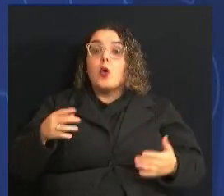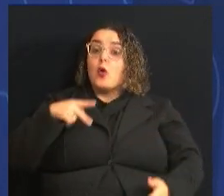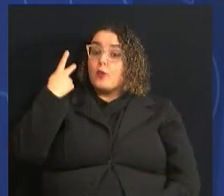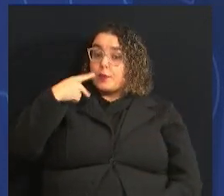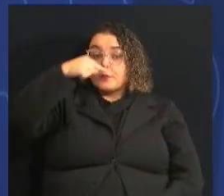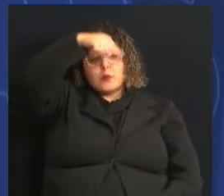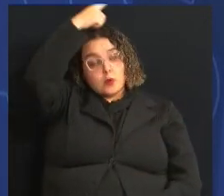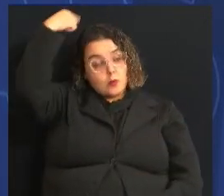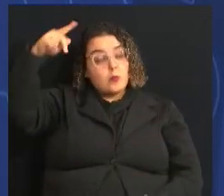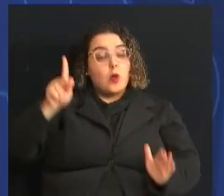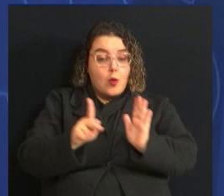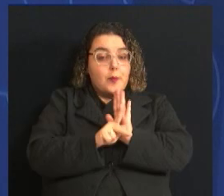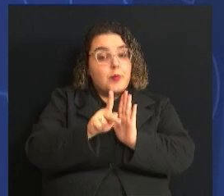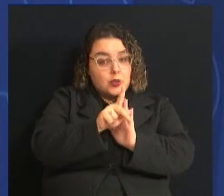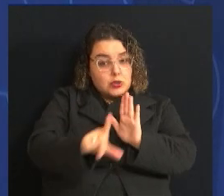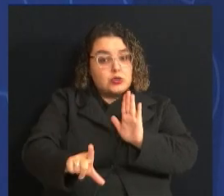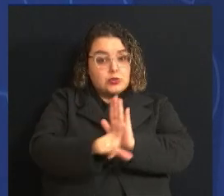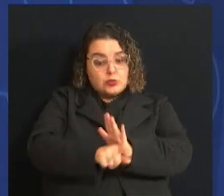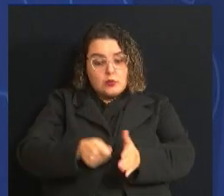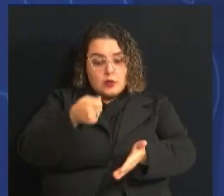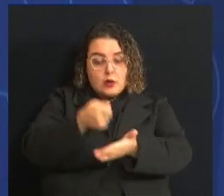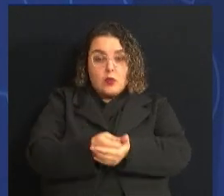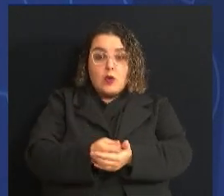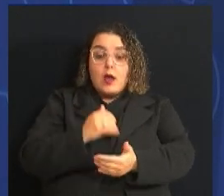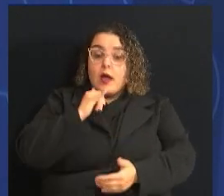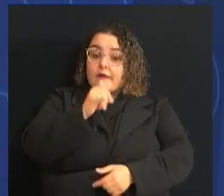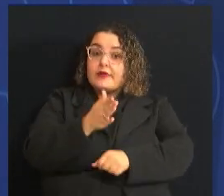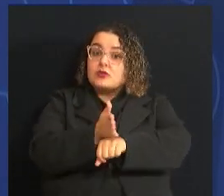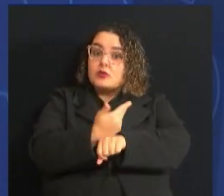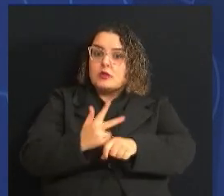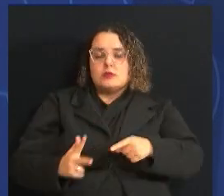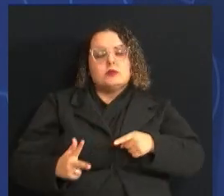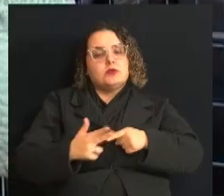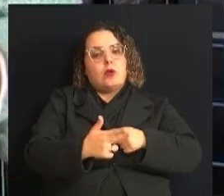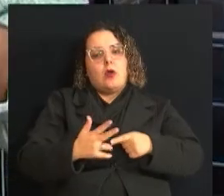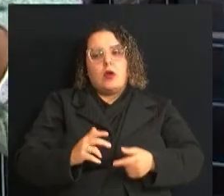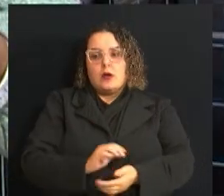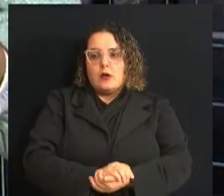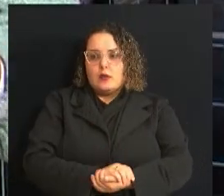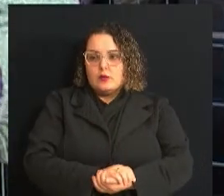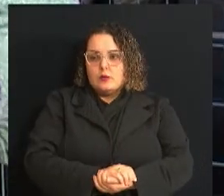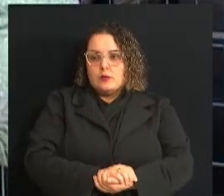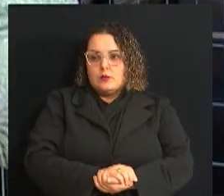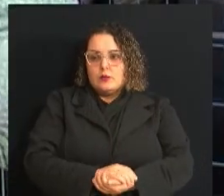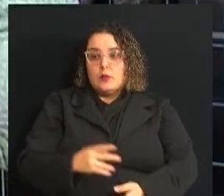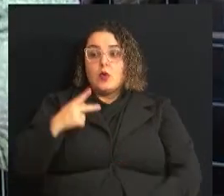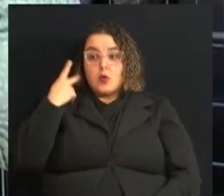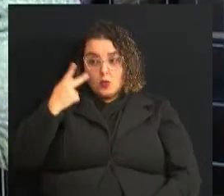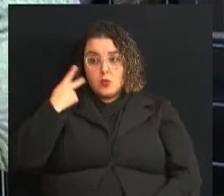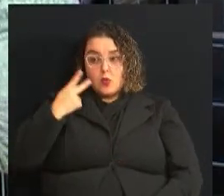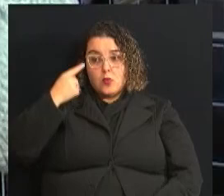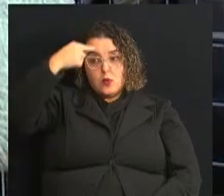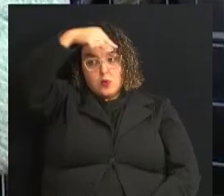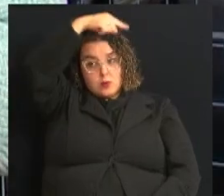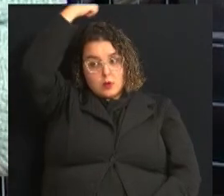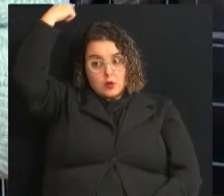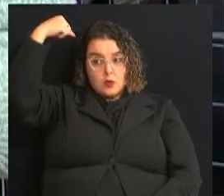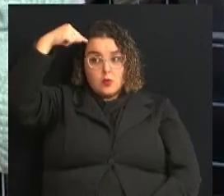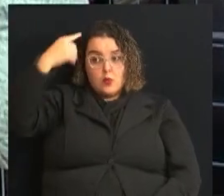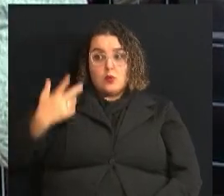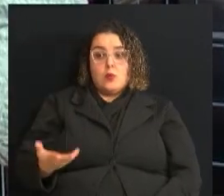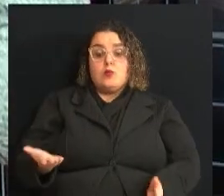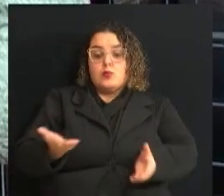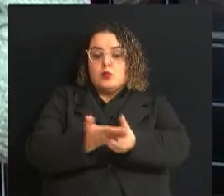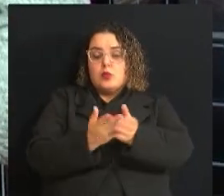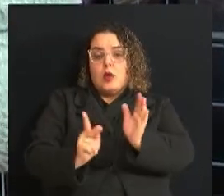lei que garante aviso prévio antes do corte. O vereador Paulo Gaspar protocolou